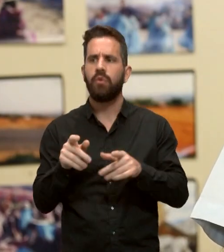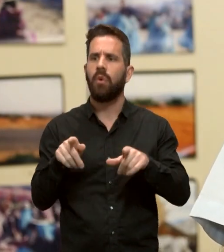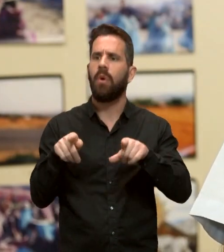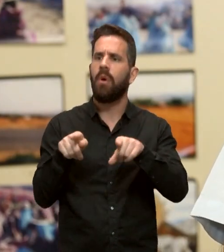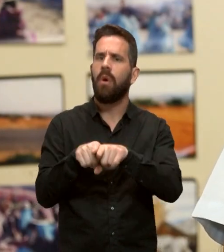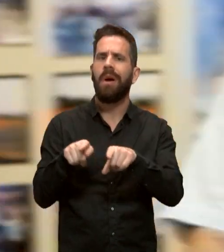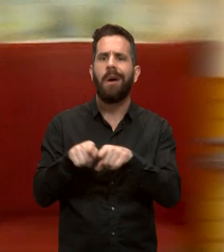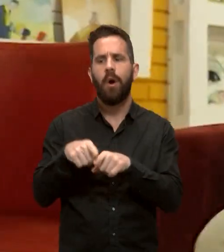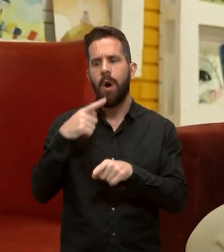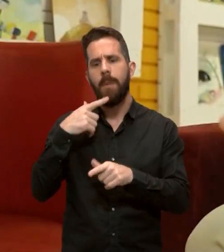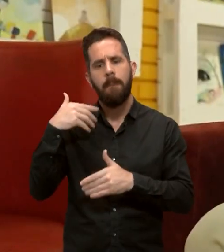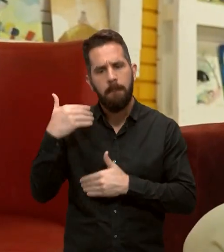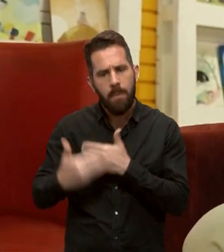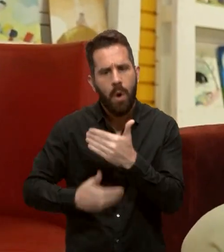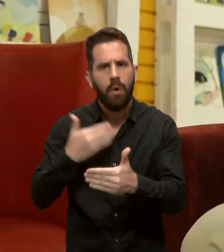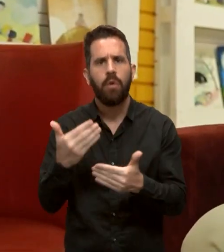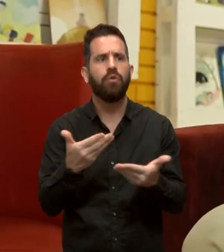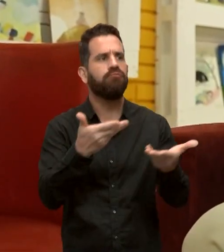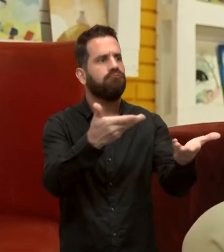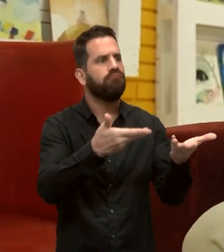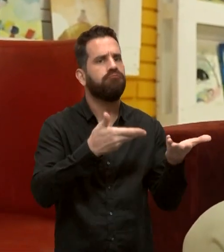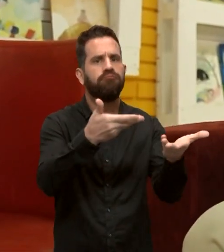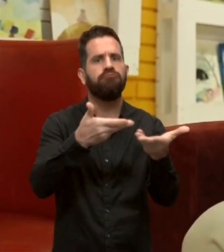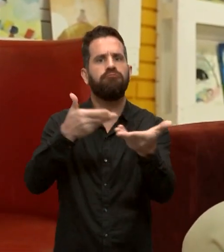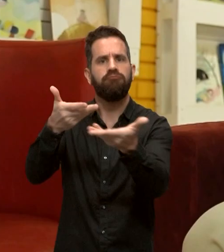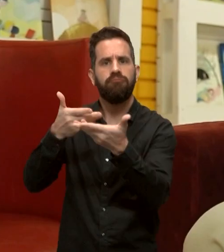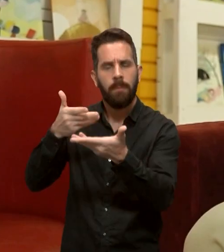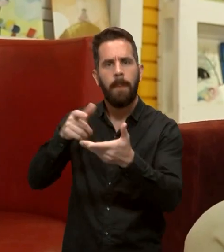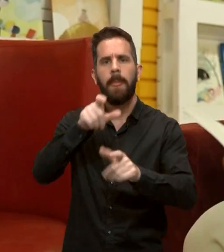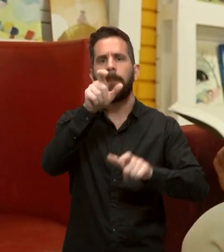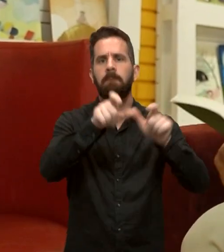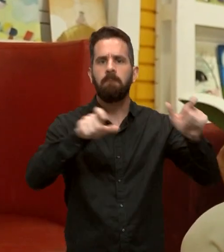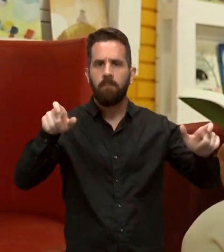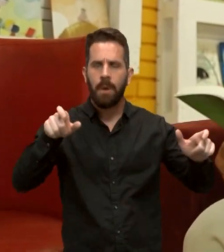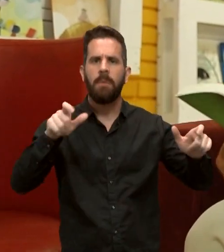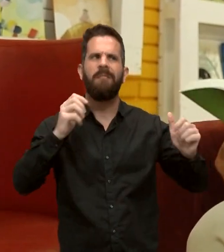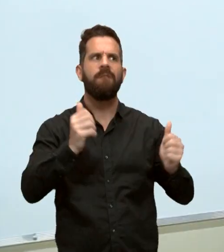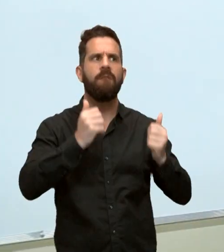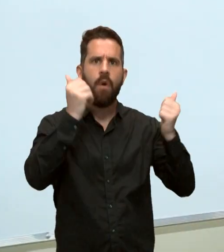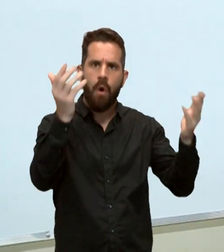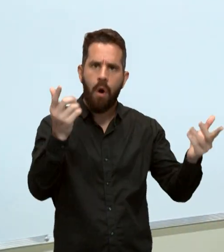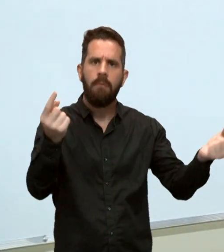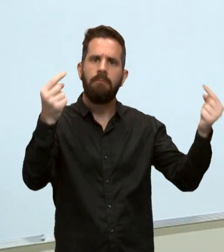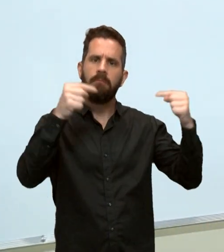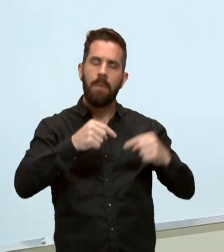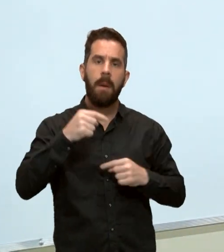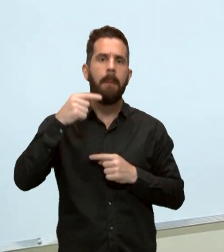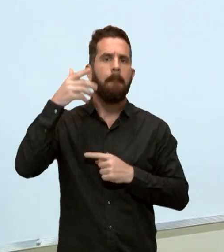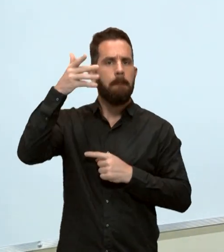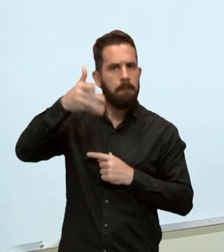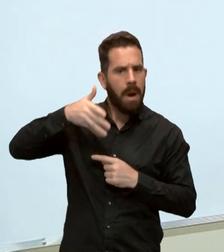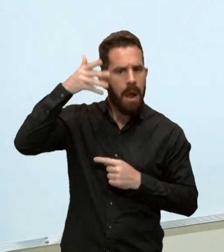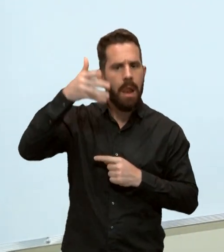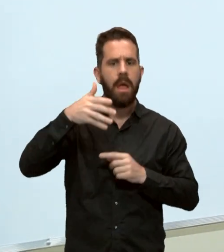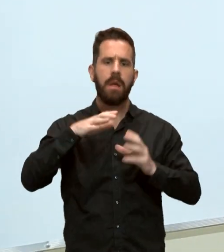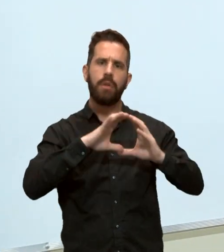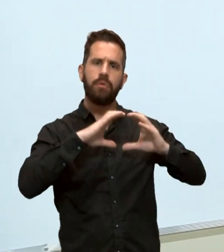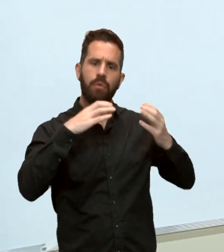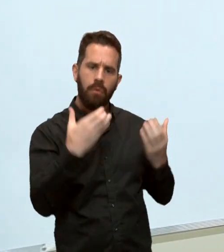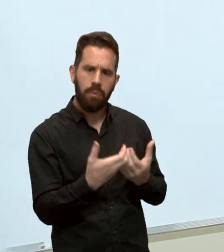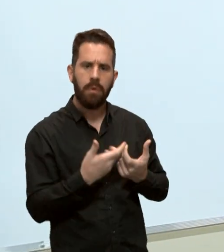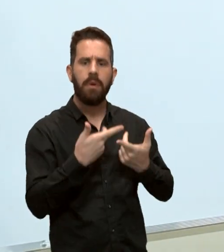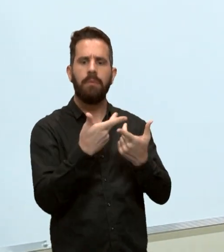de trazer pessoas de fora para fazer conferências, palestras, que ajudaram, então teve um dado momento.